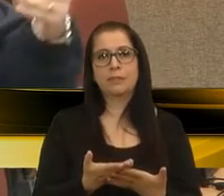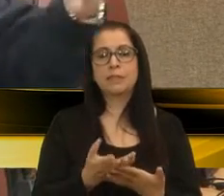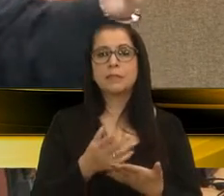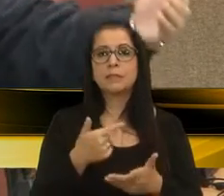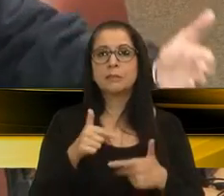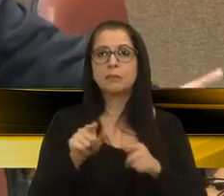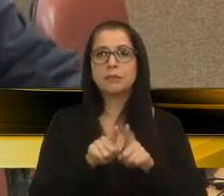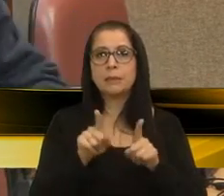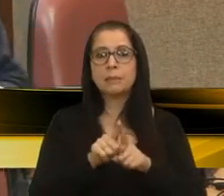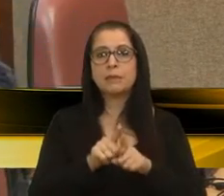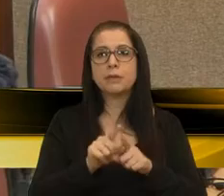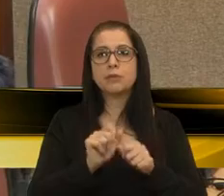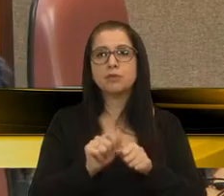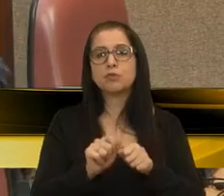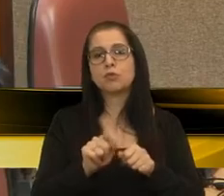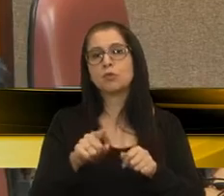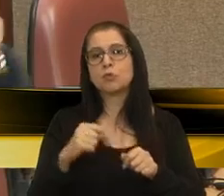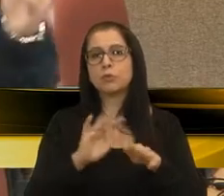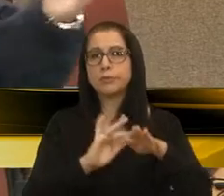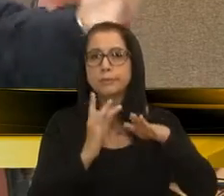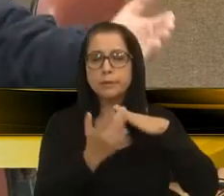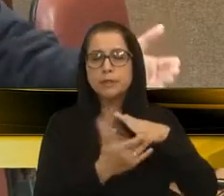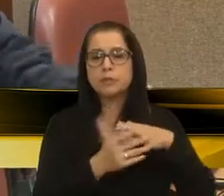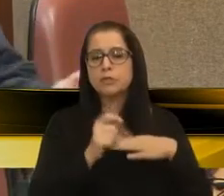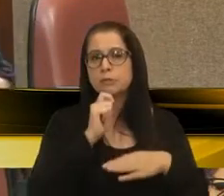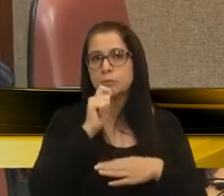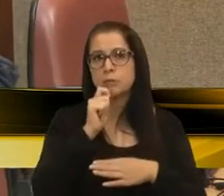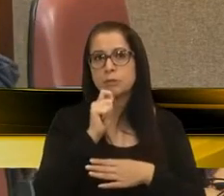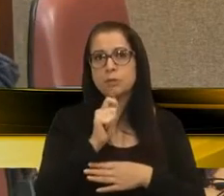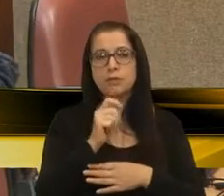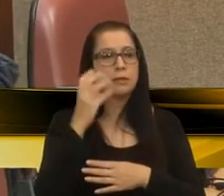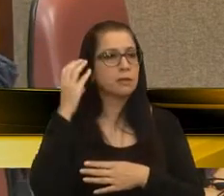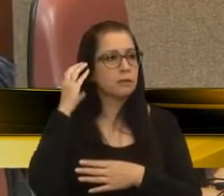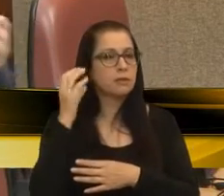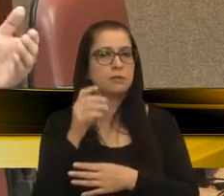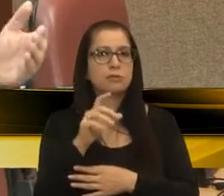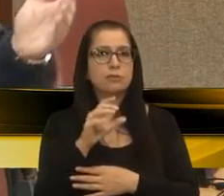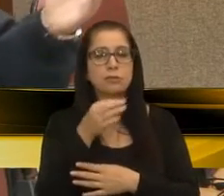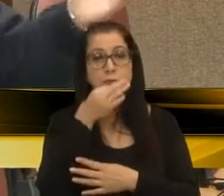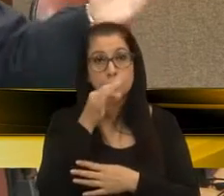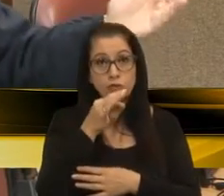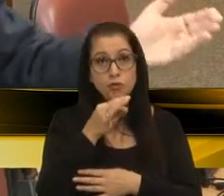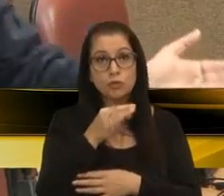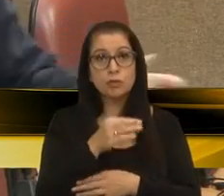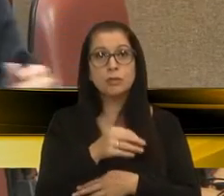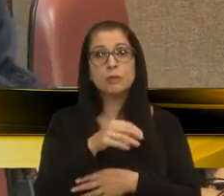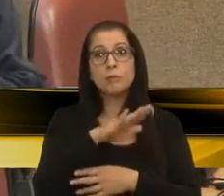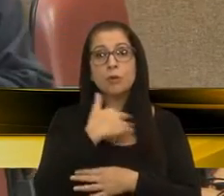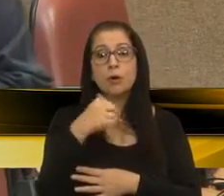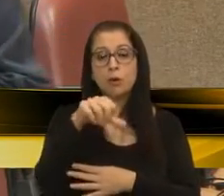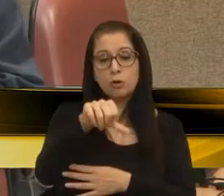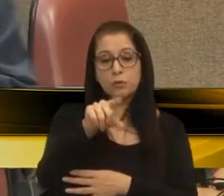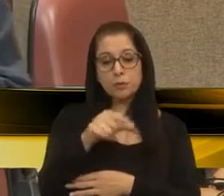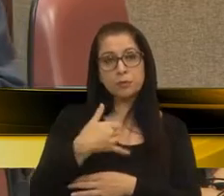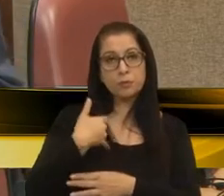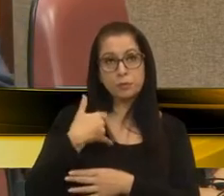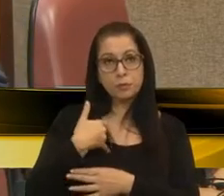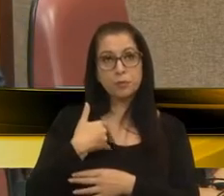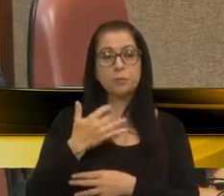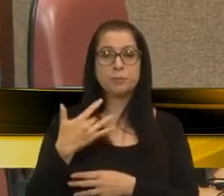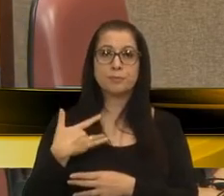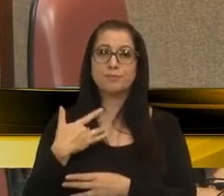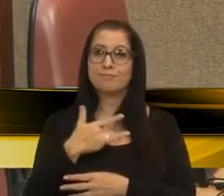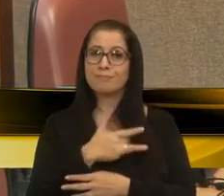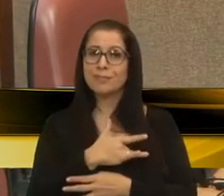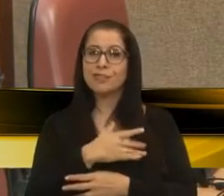também nos meios de comunicação da nossa cidade, comentarista da Rádio Caxias, enfim, nos deixa aos 91 anos, já com uma saúde